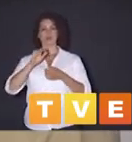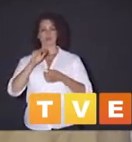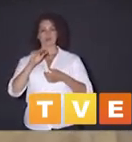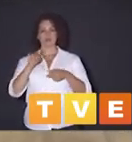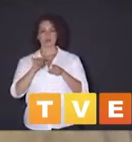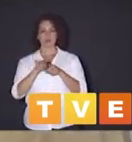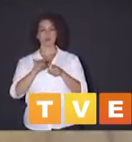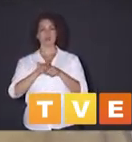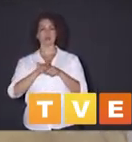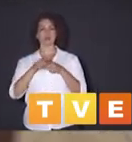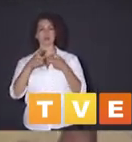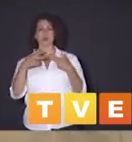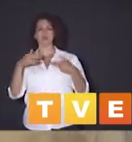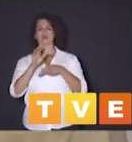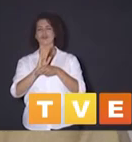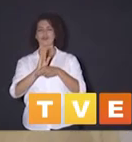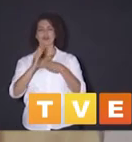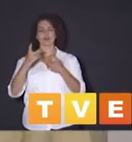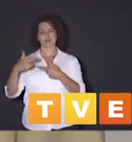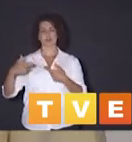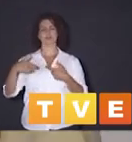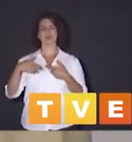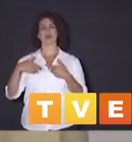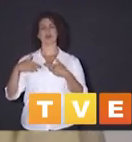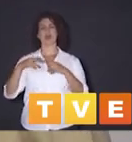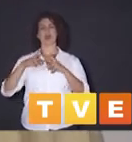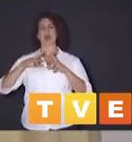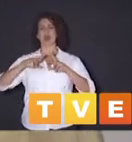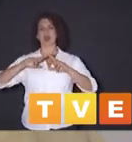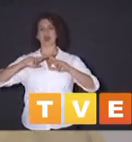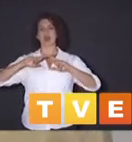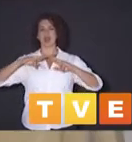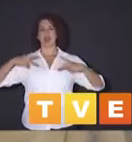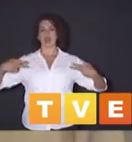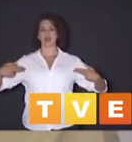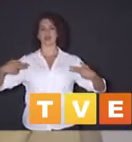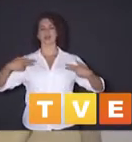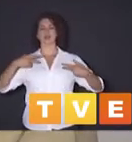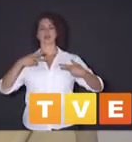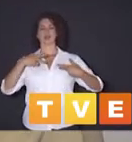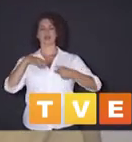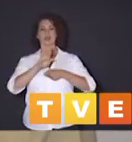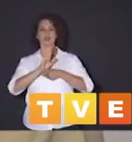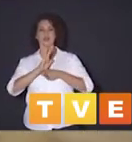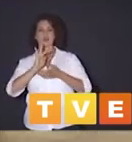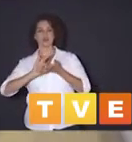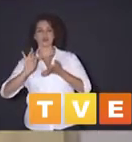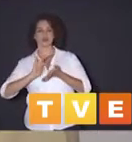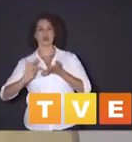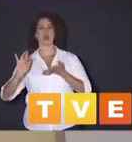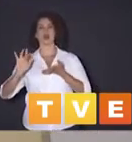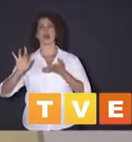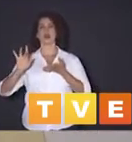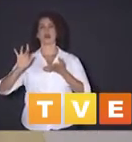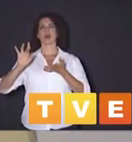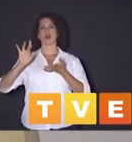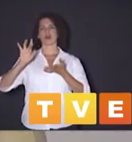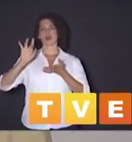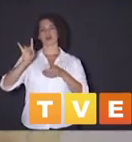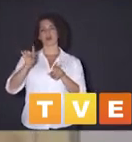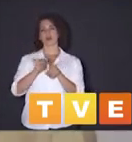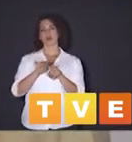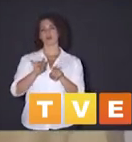mais então é bom a rede de tv digital da rede pelos servidores o serviço de vídeo é de